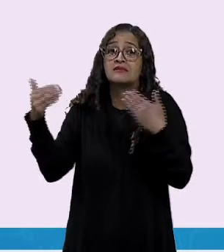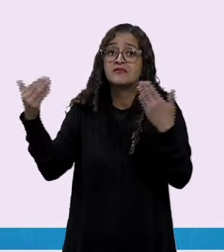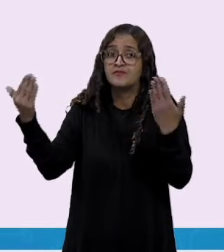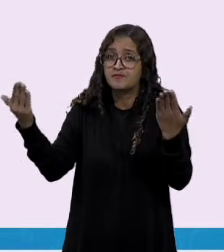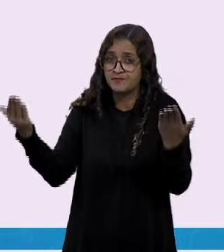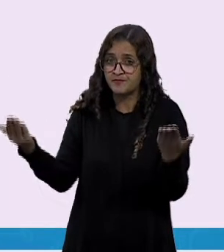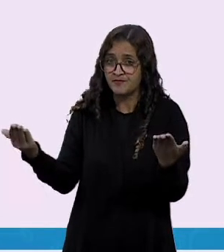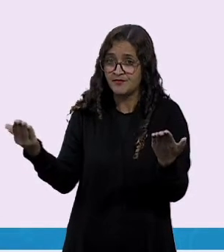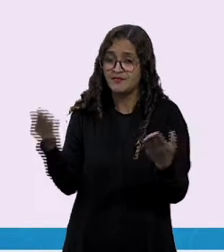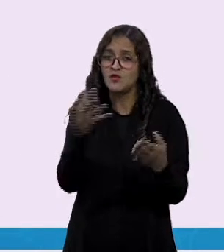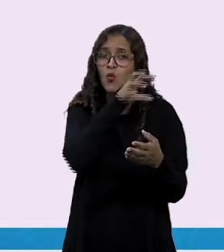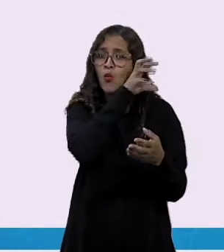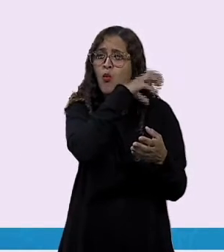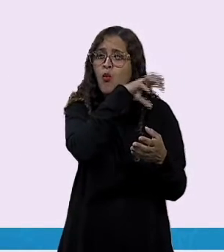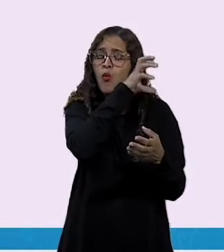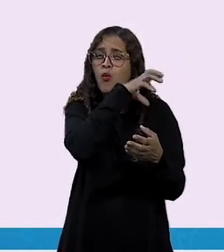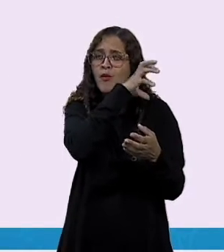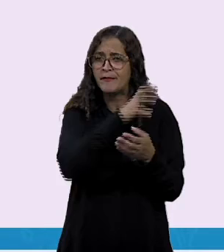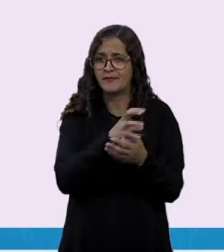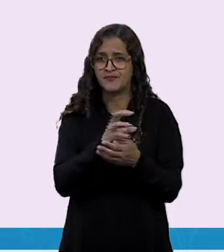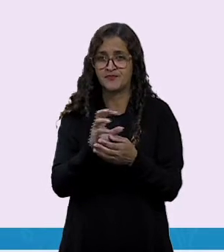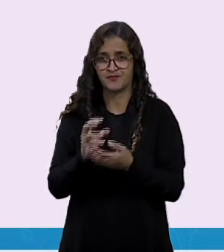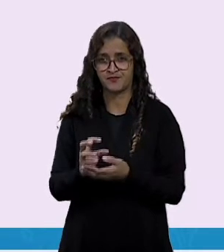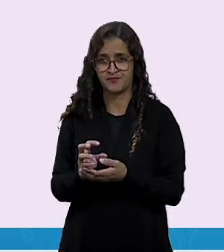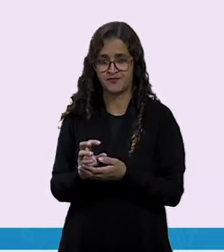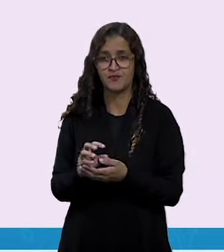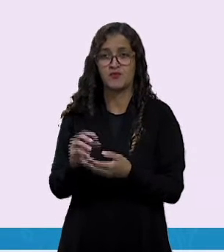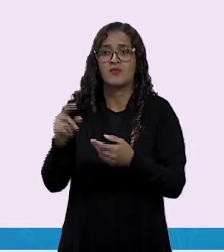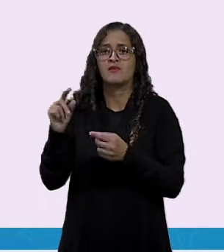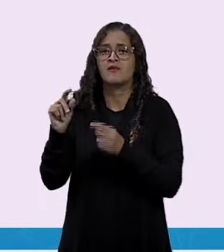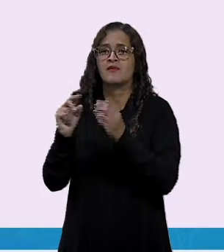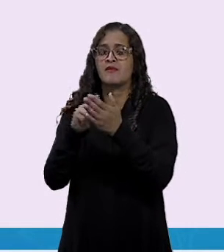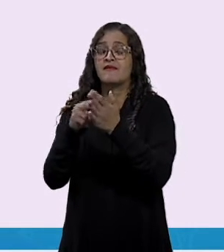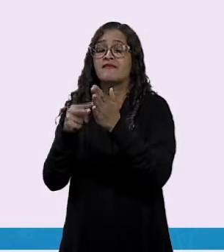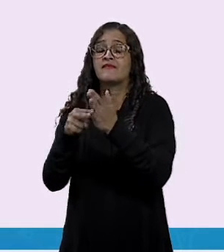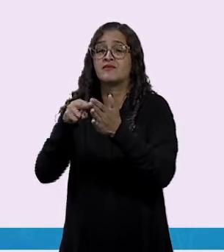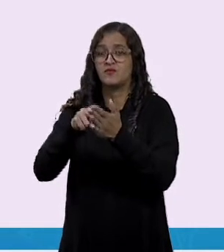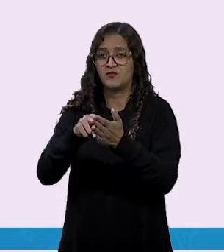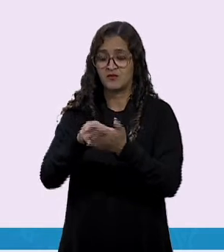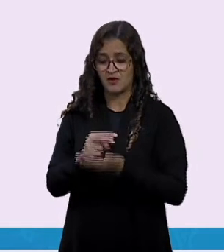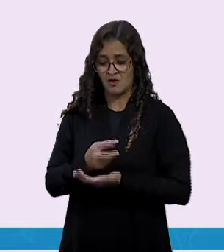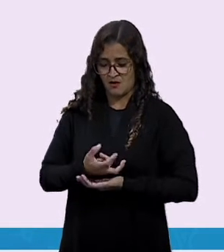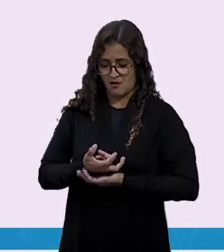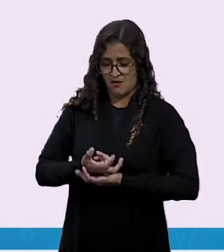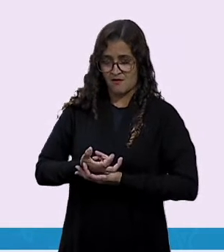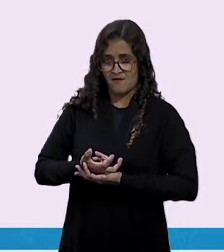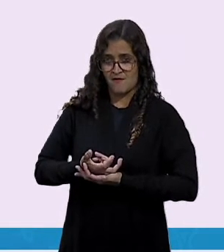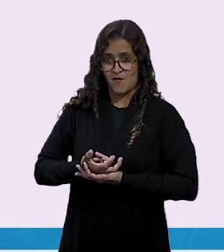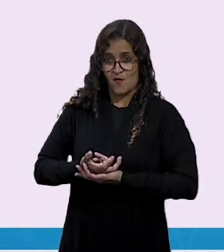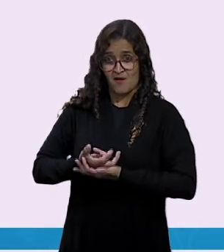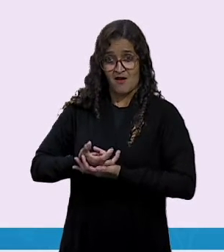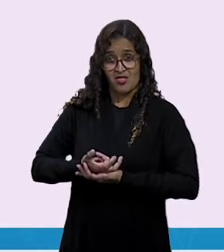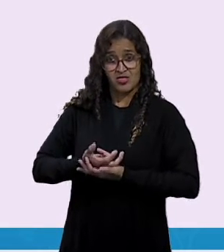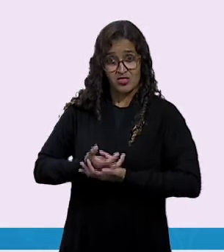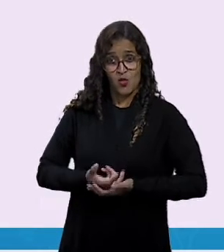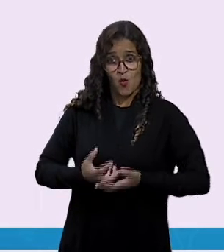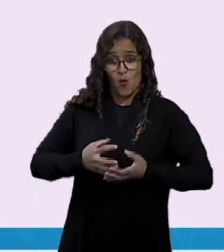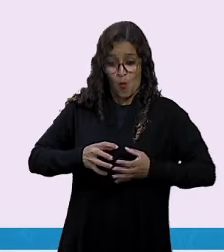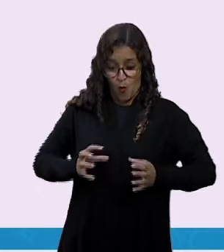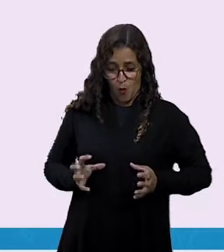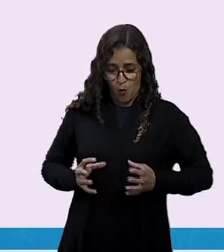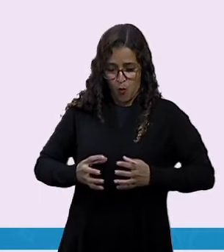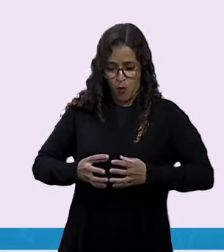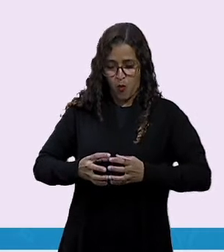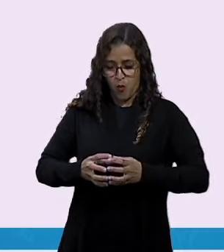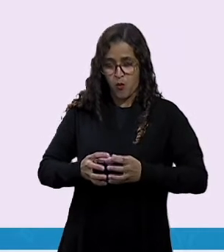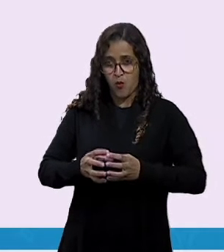Ovivíparos. Que são esses animais? Ó, são animais ovivíparos, aqueles cujo embrião se desenvolve dentro do